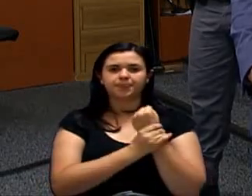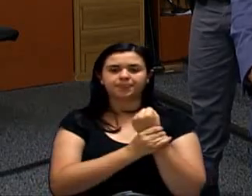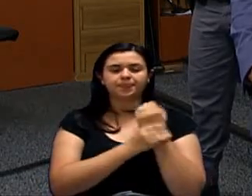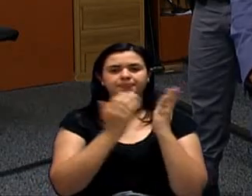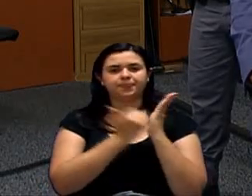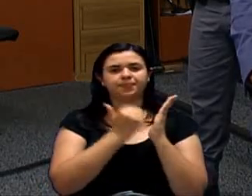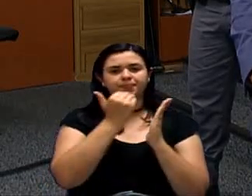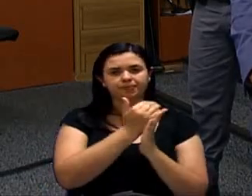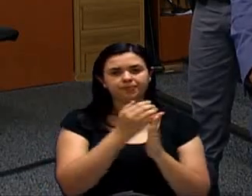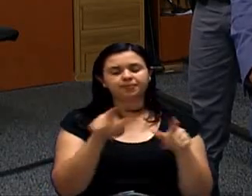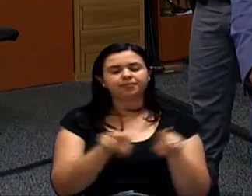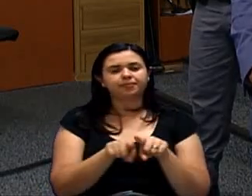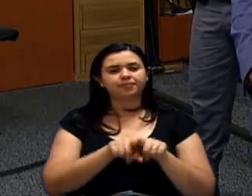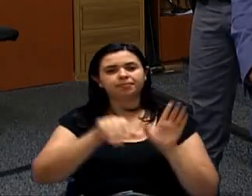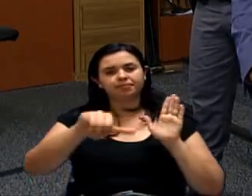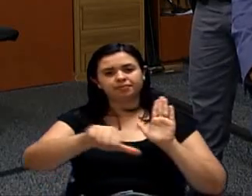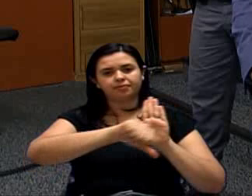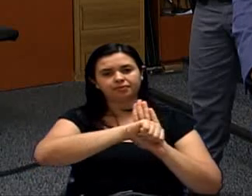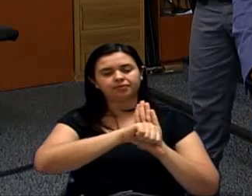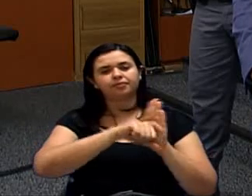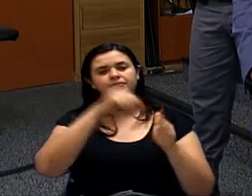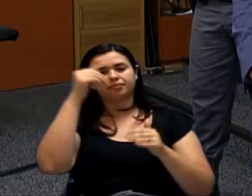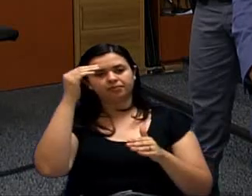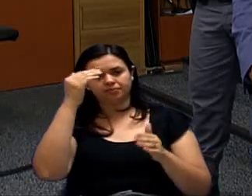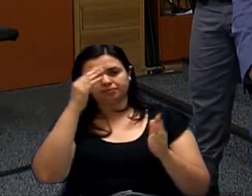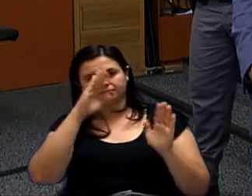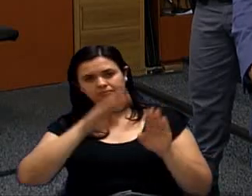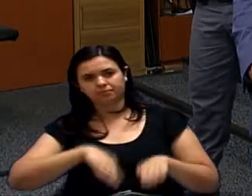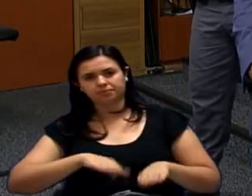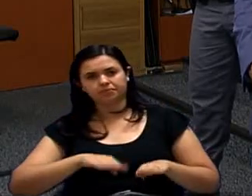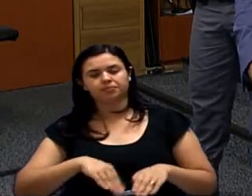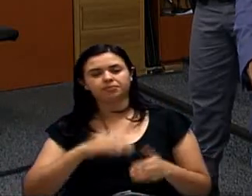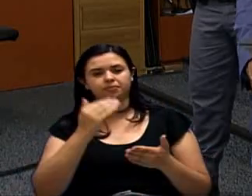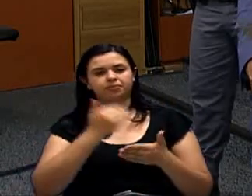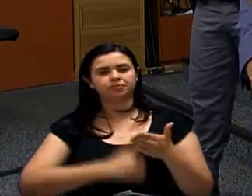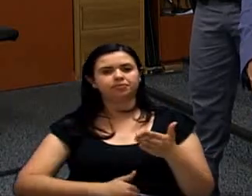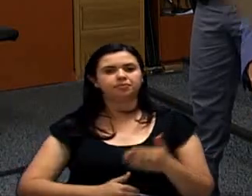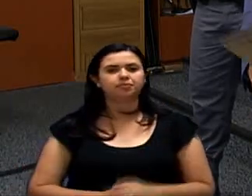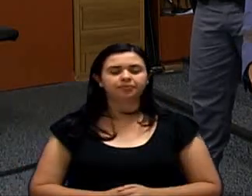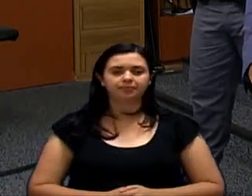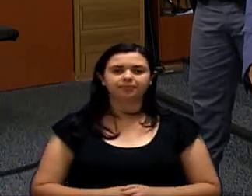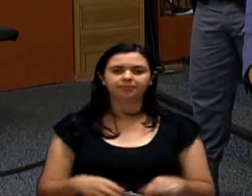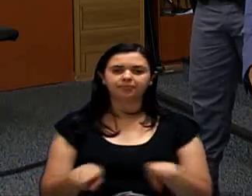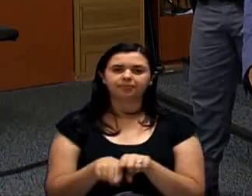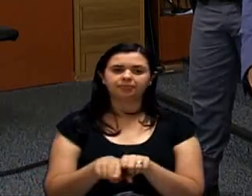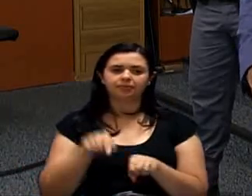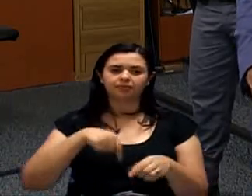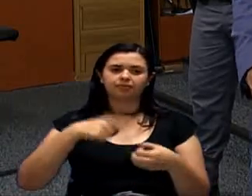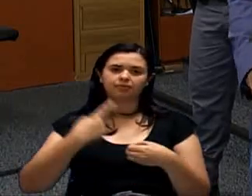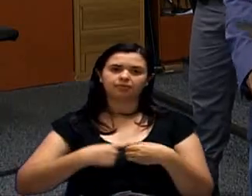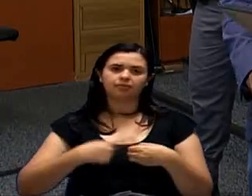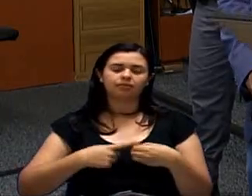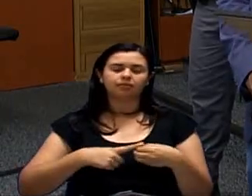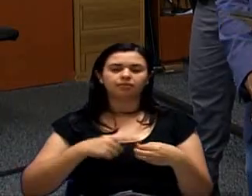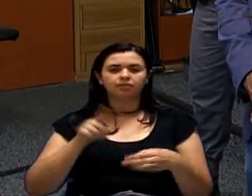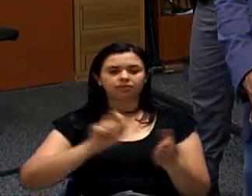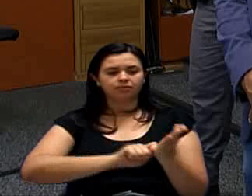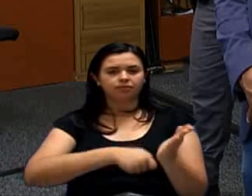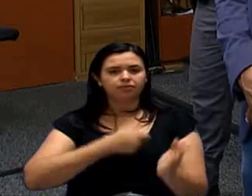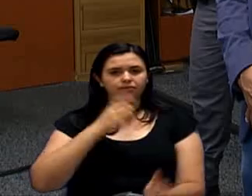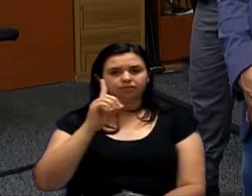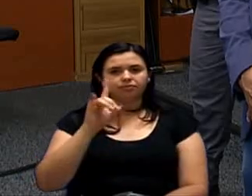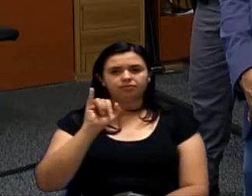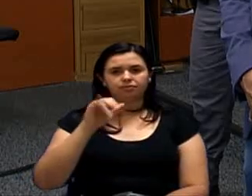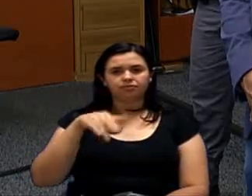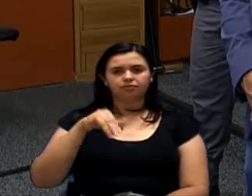redução de indicadores na criminalidade e melhoria da qualidade de vida da população das áreas rurais da nossa cidade, assinado pelo autor Fernando Dini e